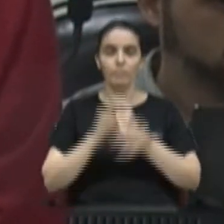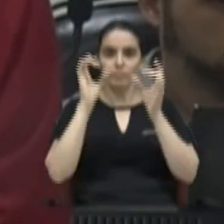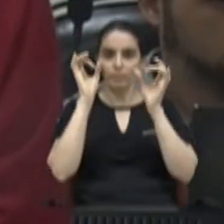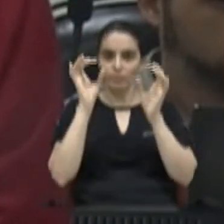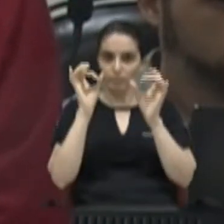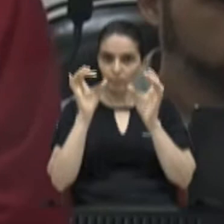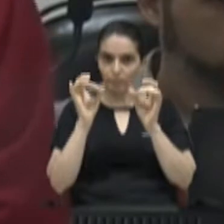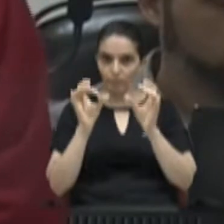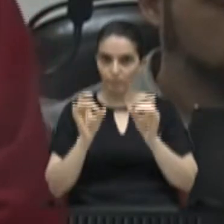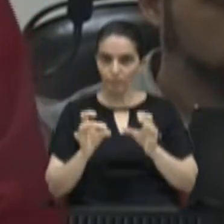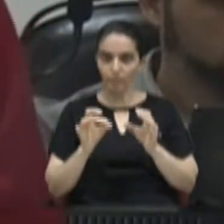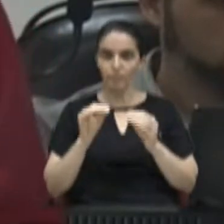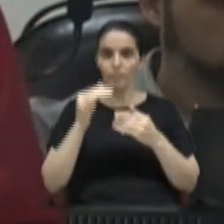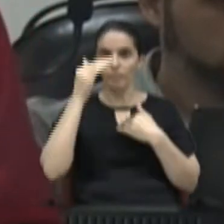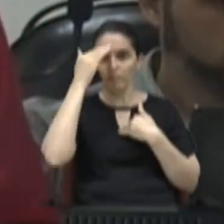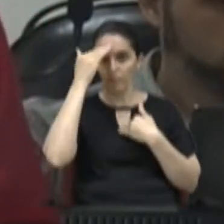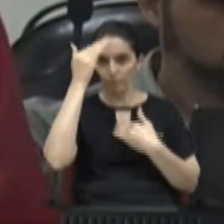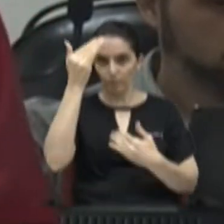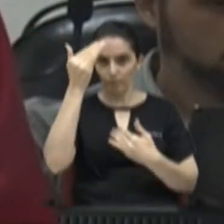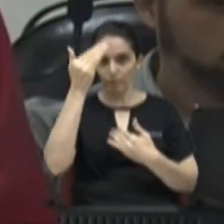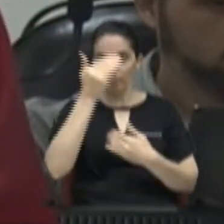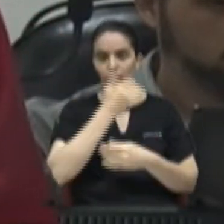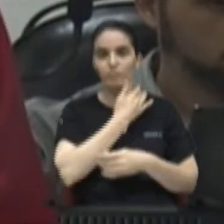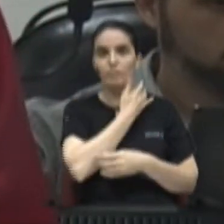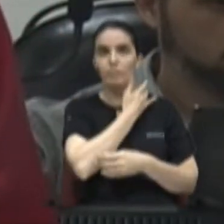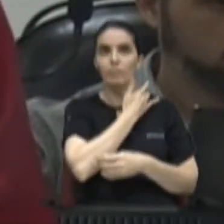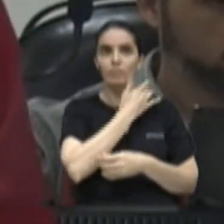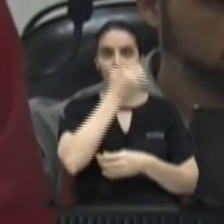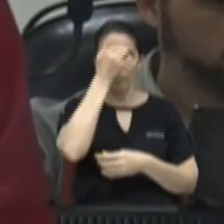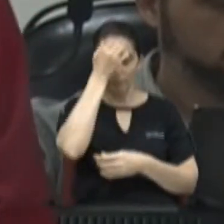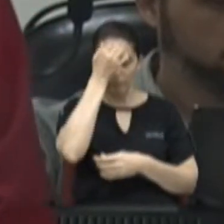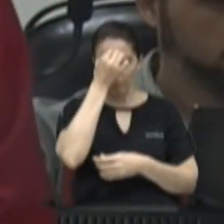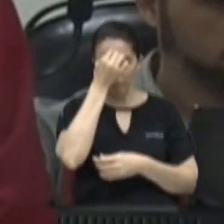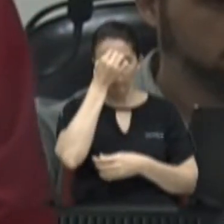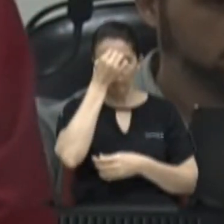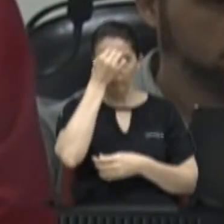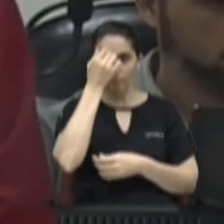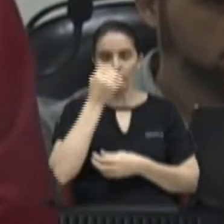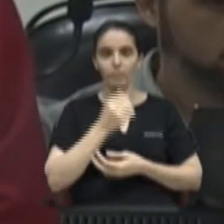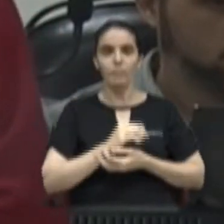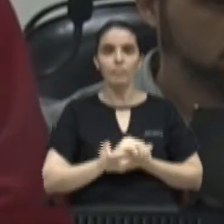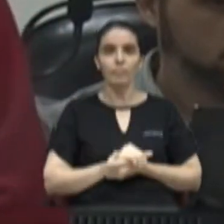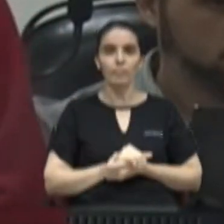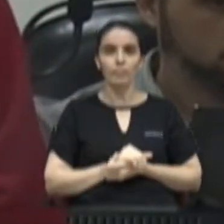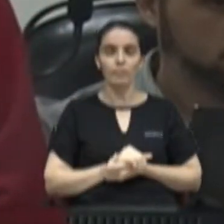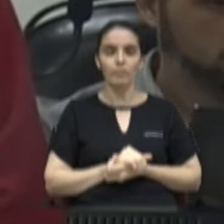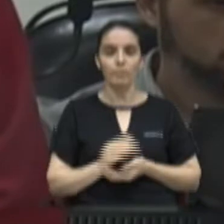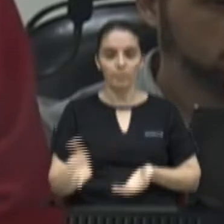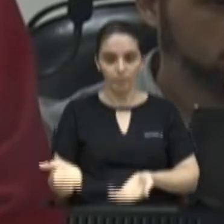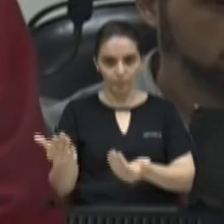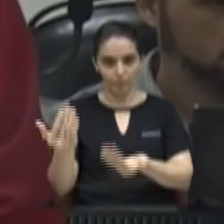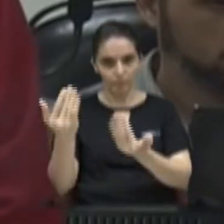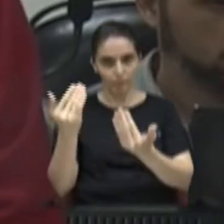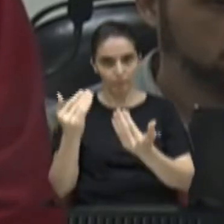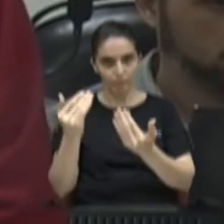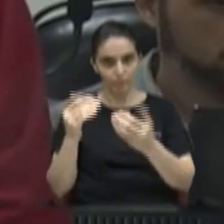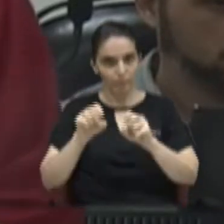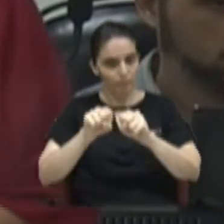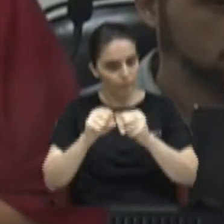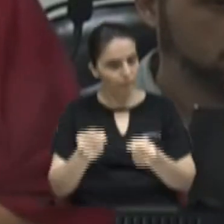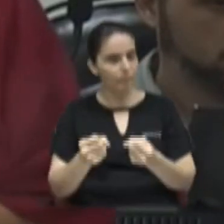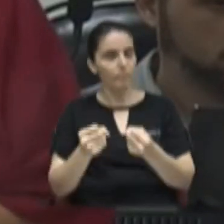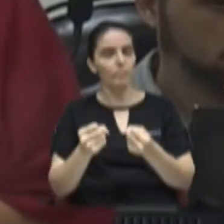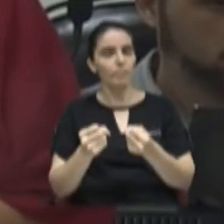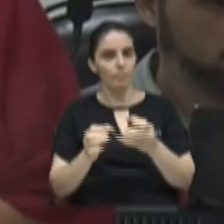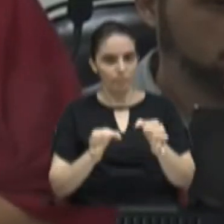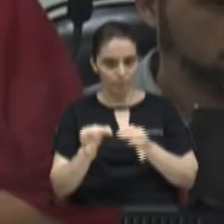especial, eu quero agradecer ao vereador Dr. Rafael Camargo, que tanto incentivou e defendeu, desde o começo,